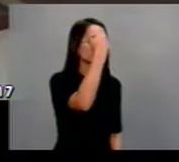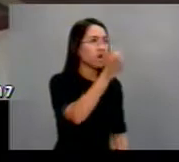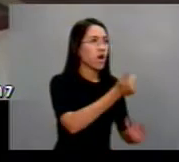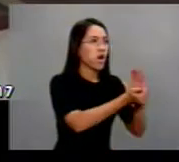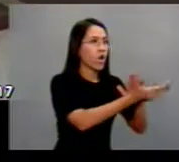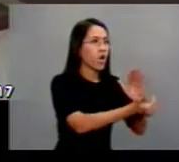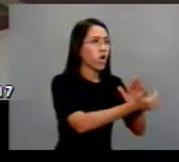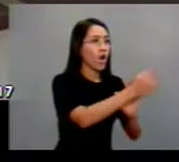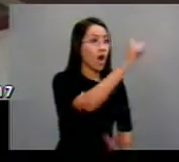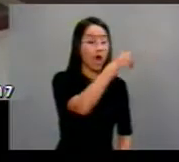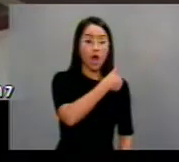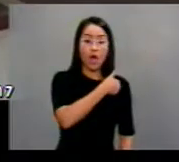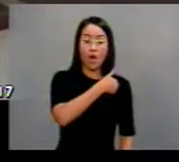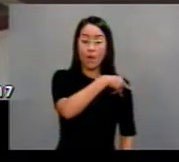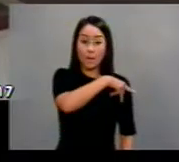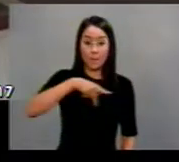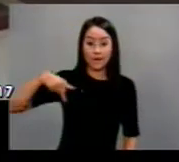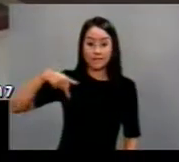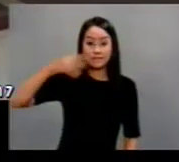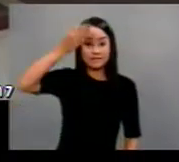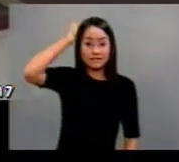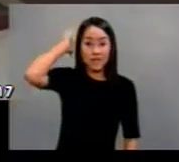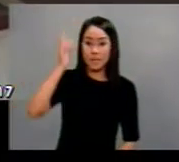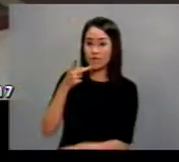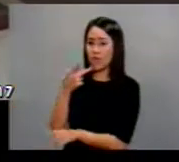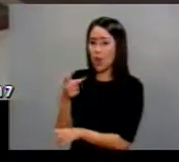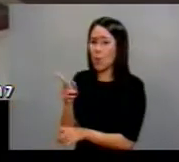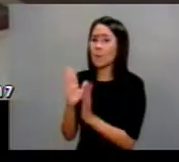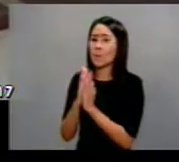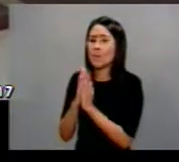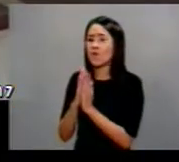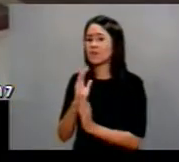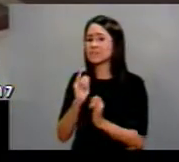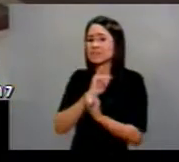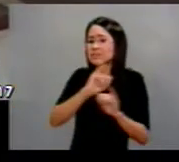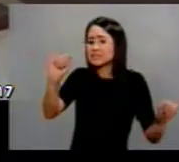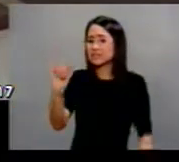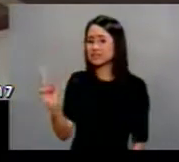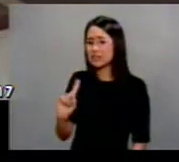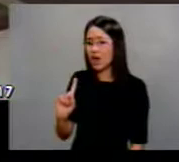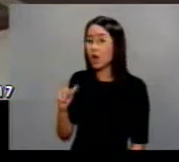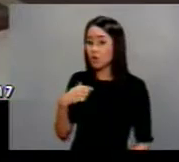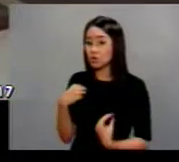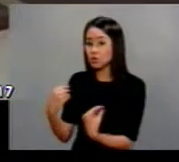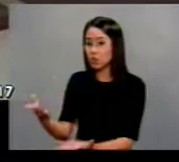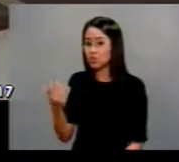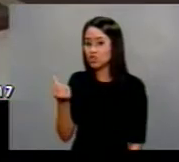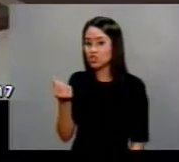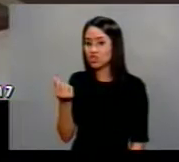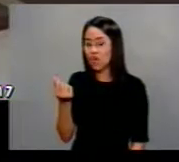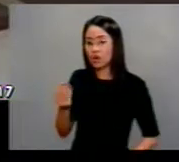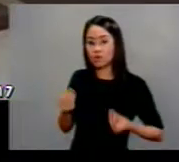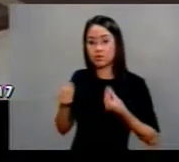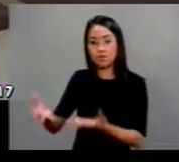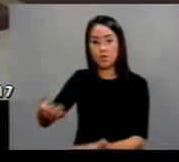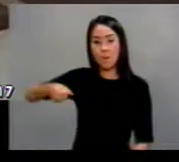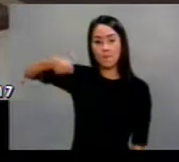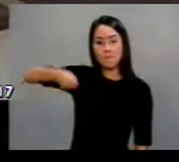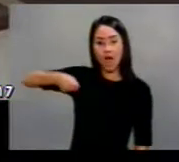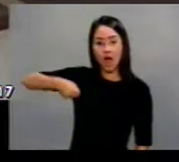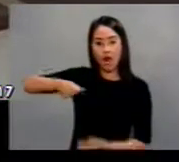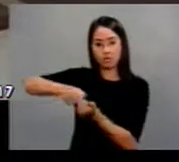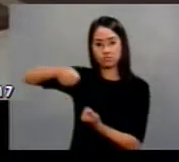vergonhosamente, o Congresso brasileiro, a Câmara Federal, com o voto de 9 federais cearenses,